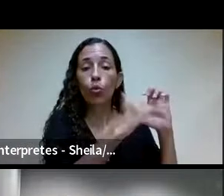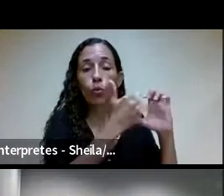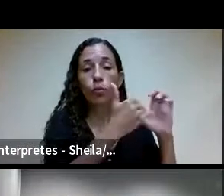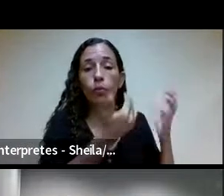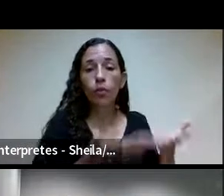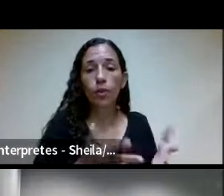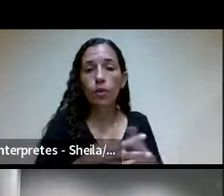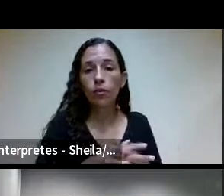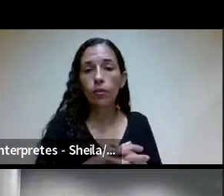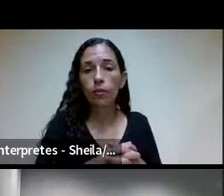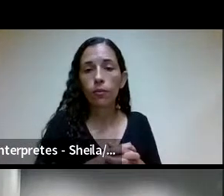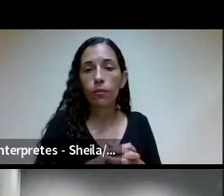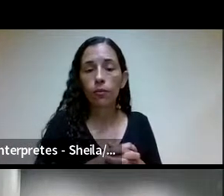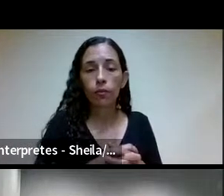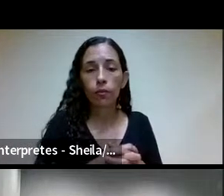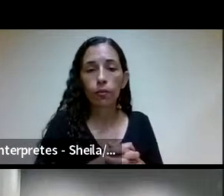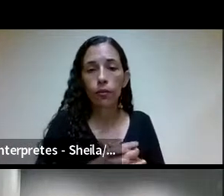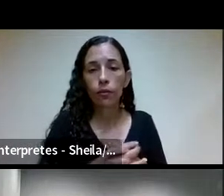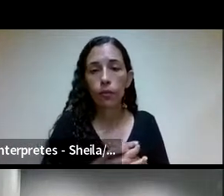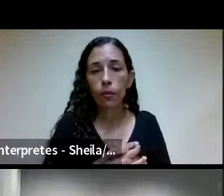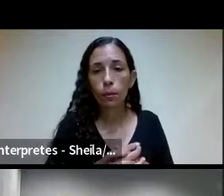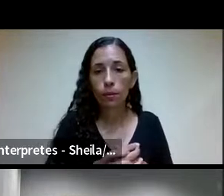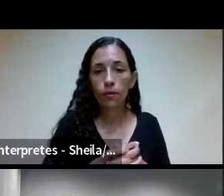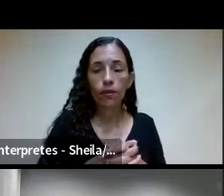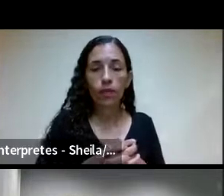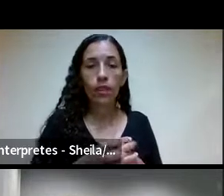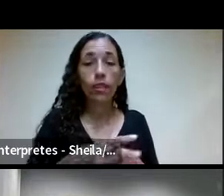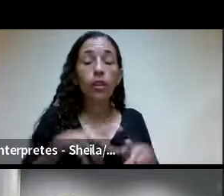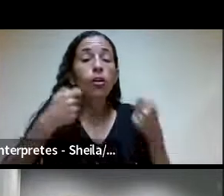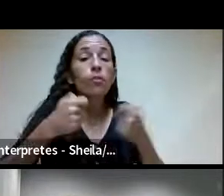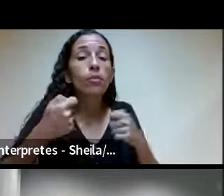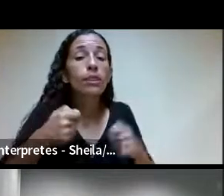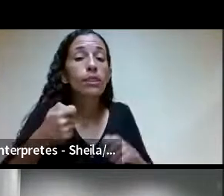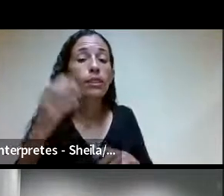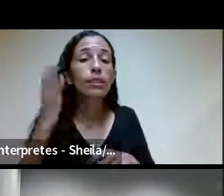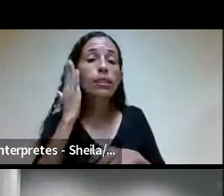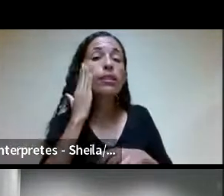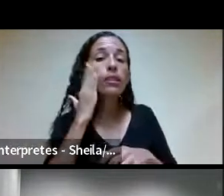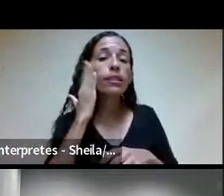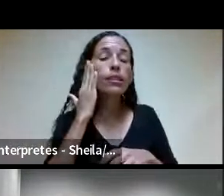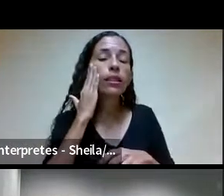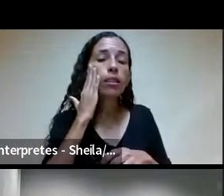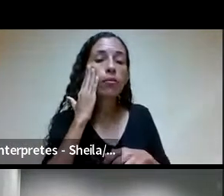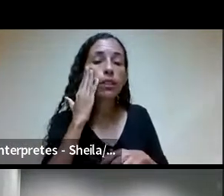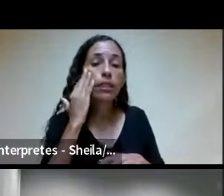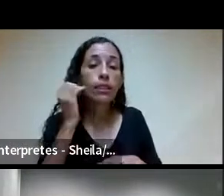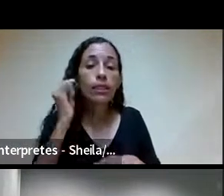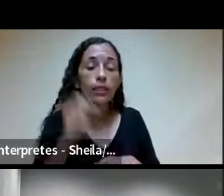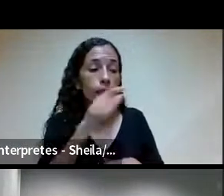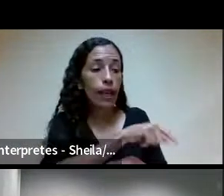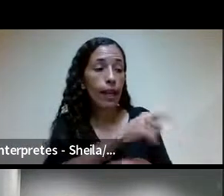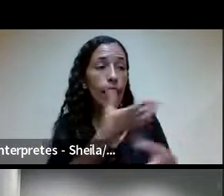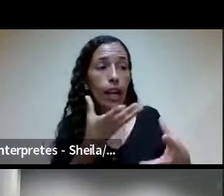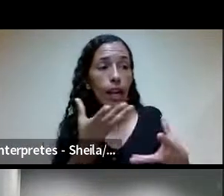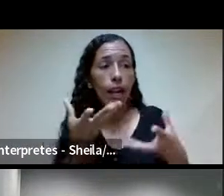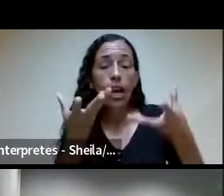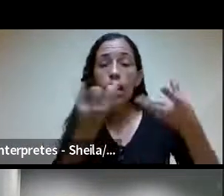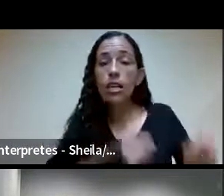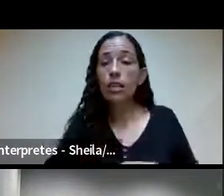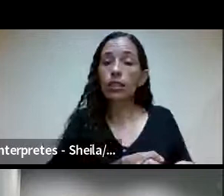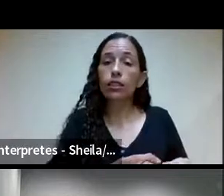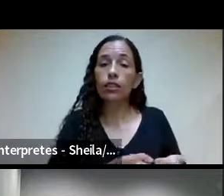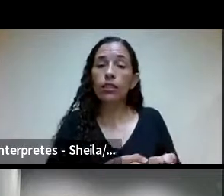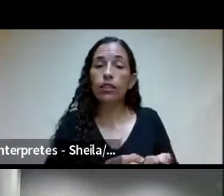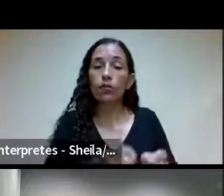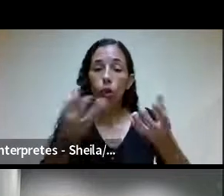ou comunicação que permita constatar o recebimento, o que não ocorreu no caso dos autos. Não há prova de que o